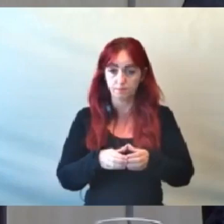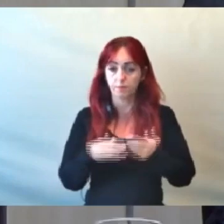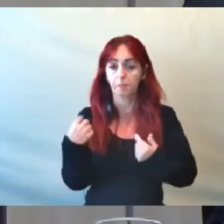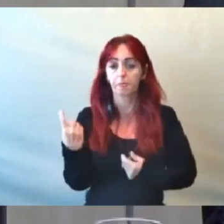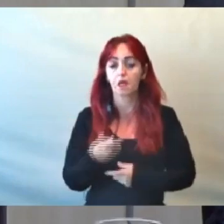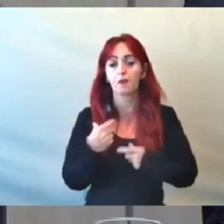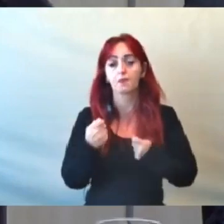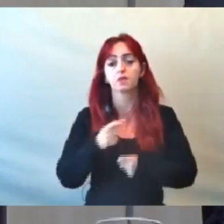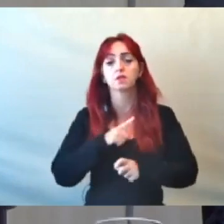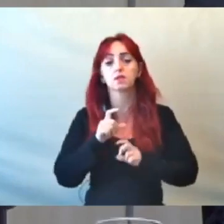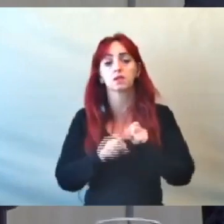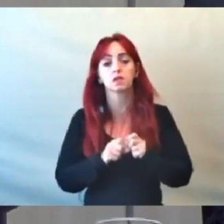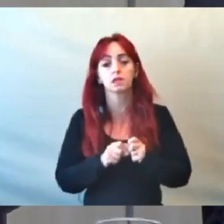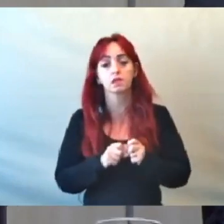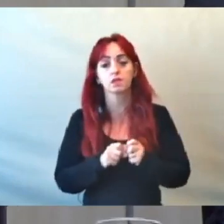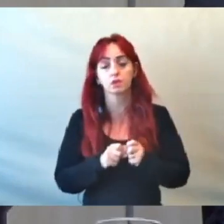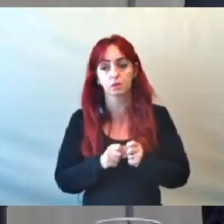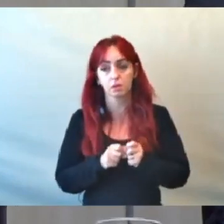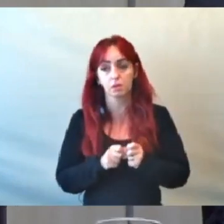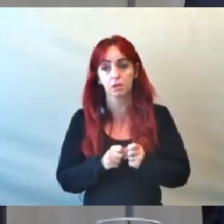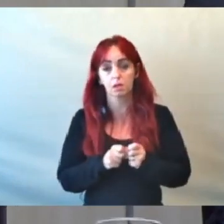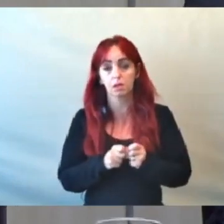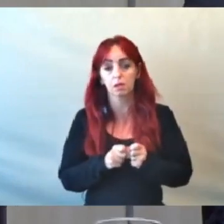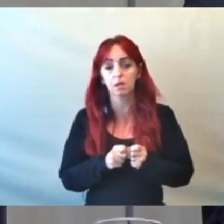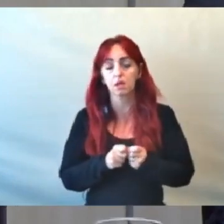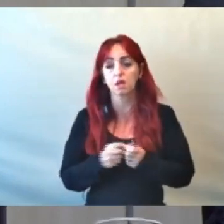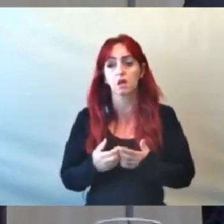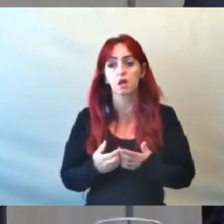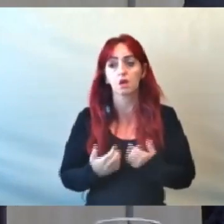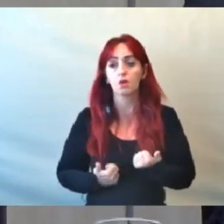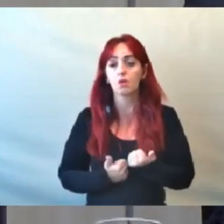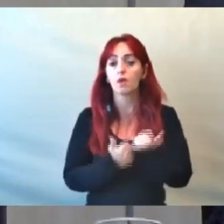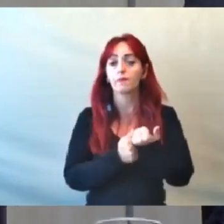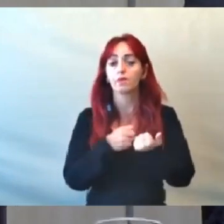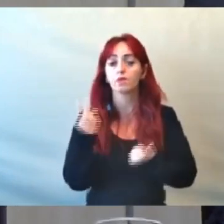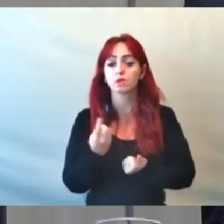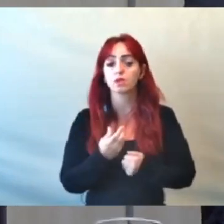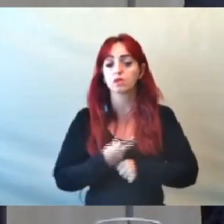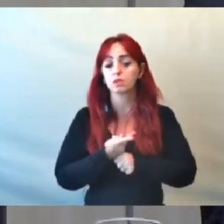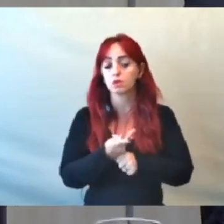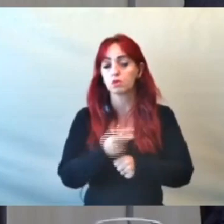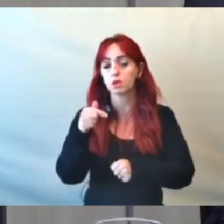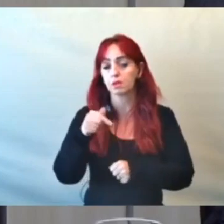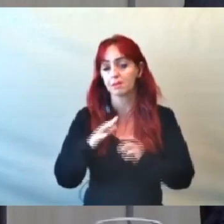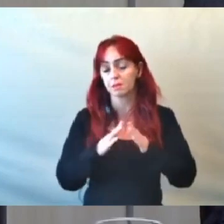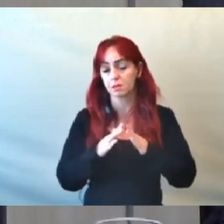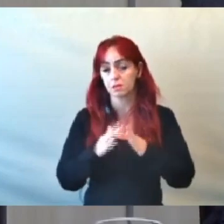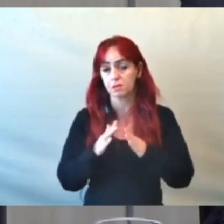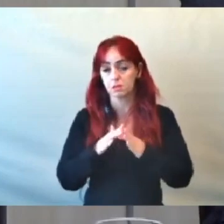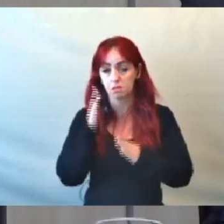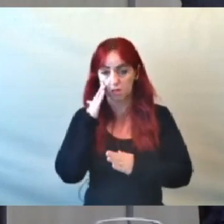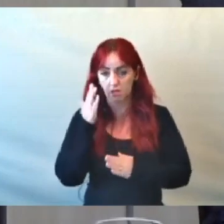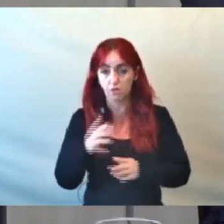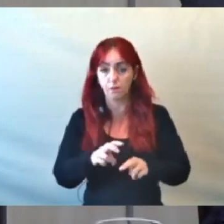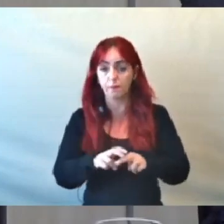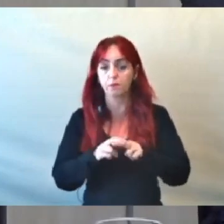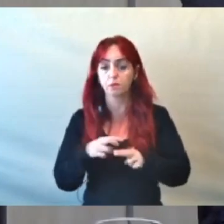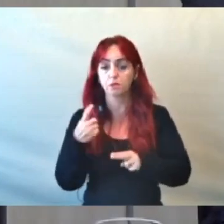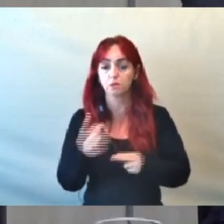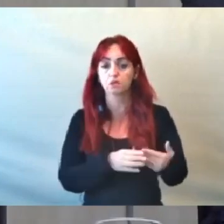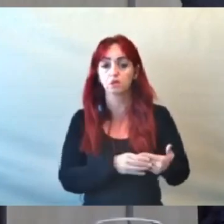nossa Procuradoria, da Procuradoria desta Casa, entendeu? Por isso é que nós estamos encaminhando baixá-lo em